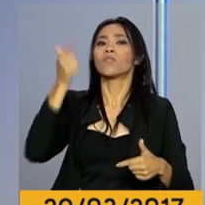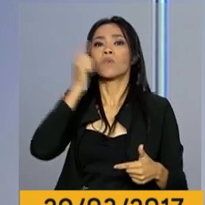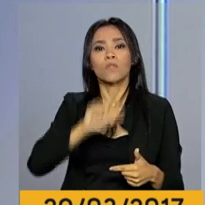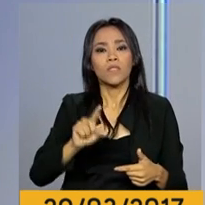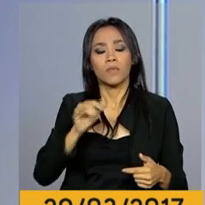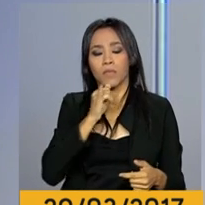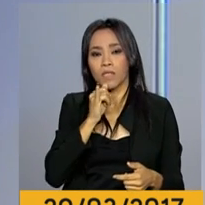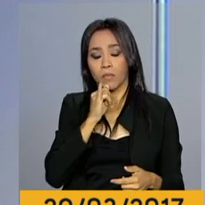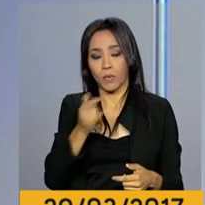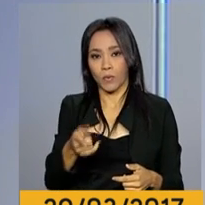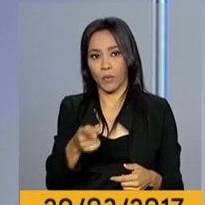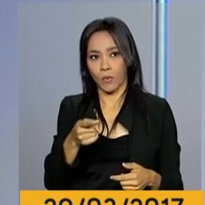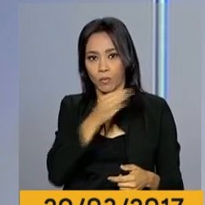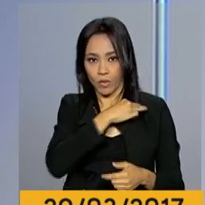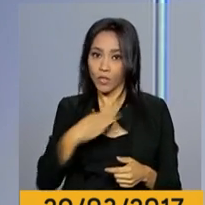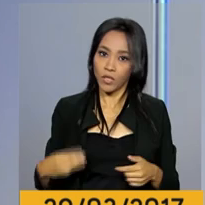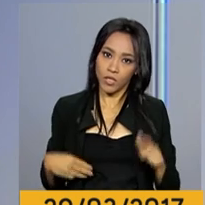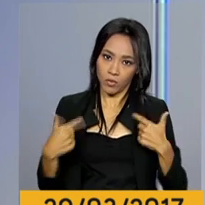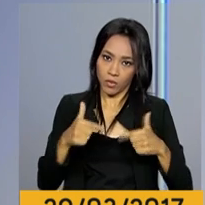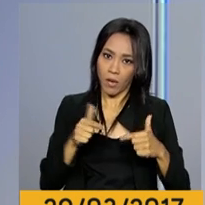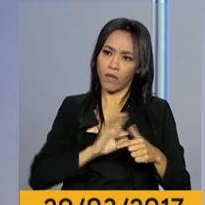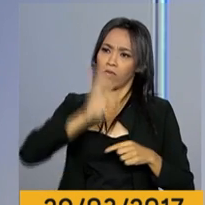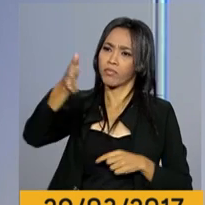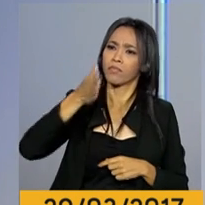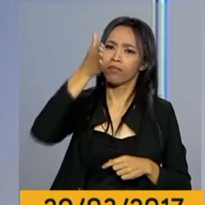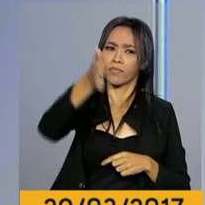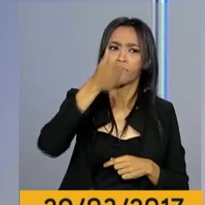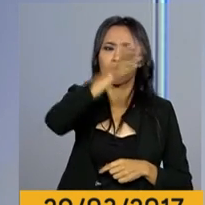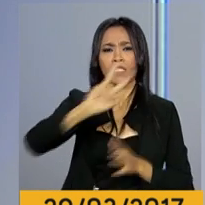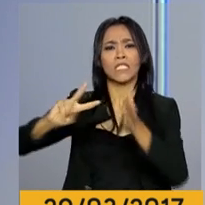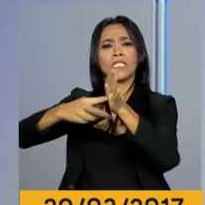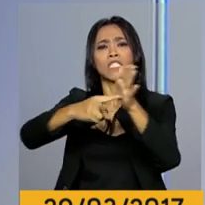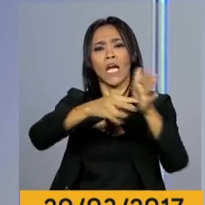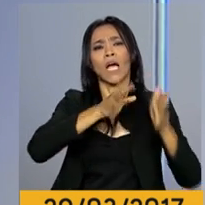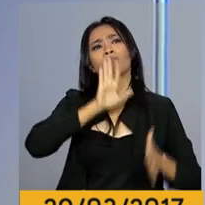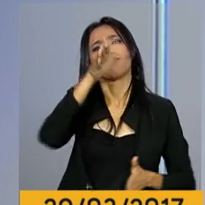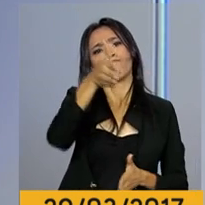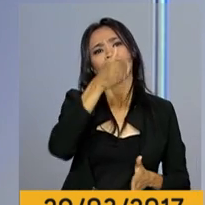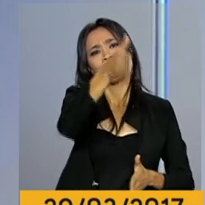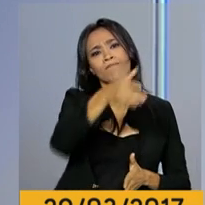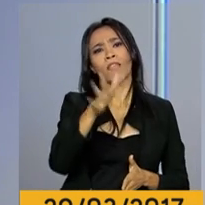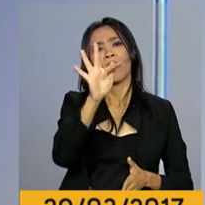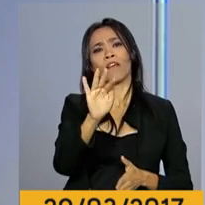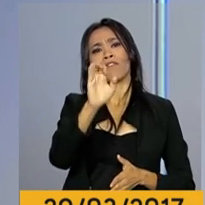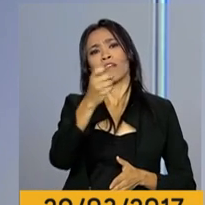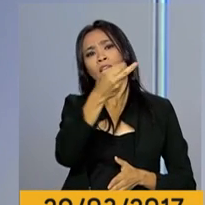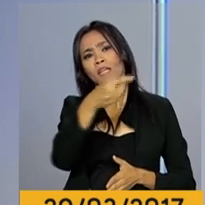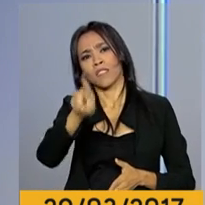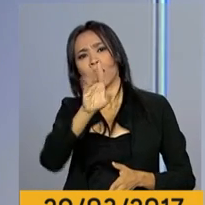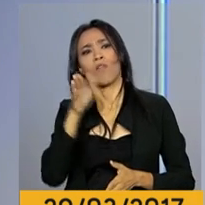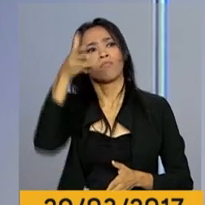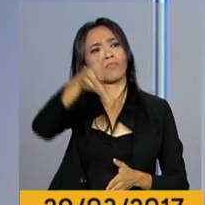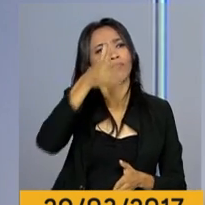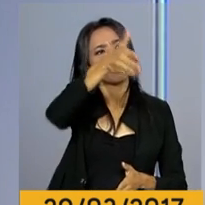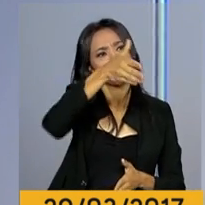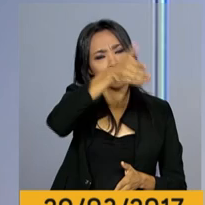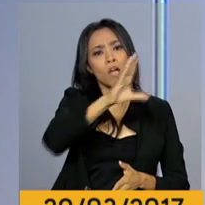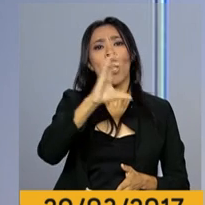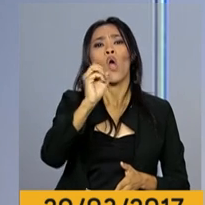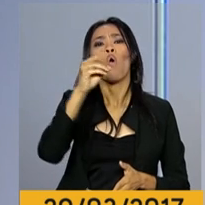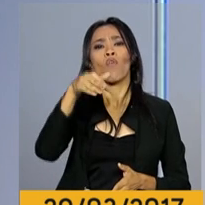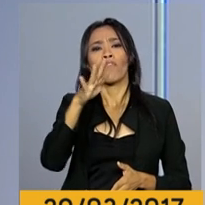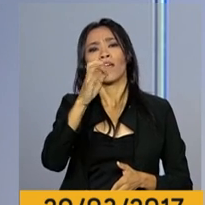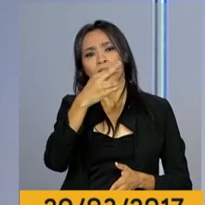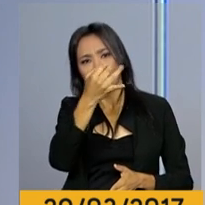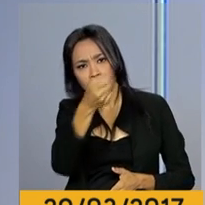nosso trabalho percorreu as centrais sindicais percorreu as federações de indústria comércio serviços confederações nacionais